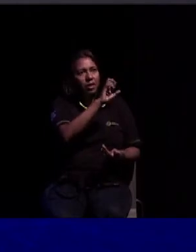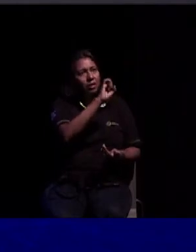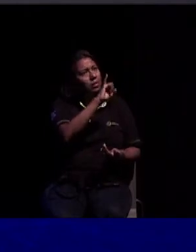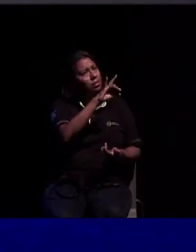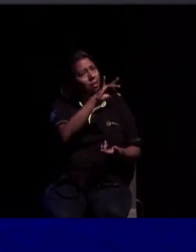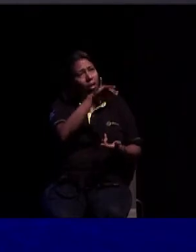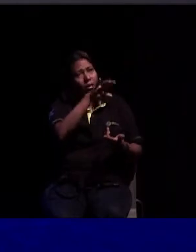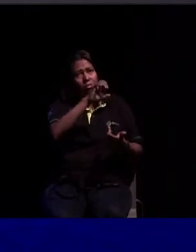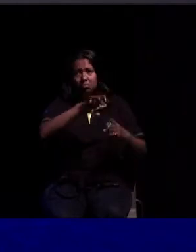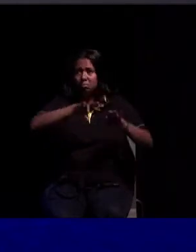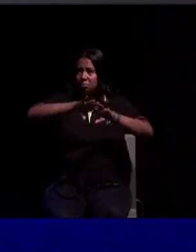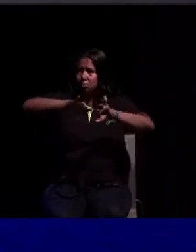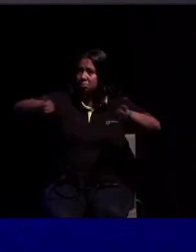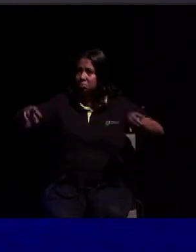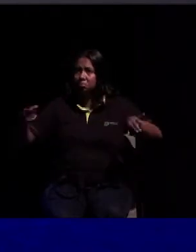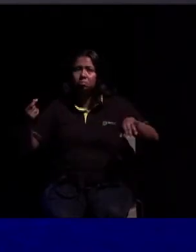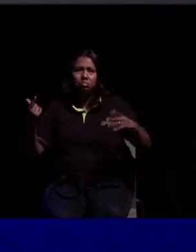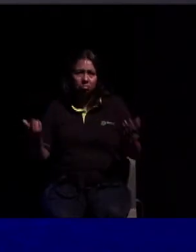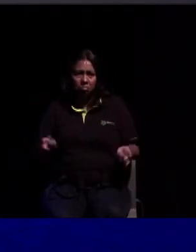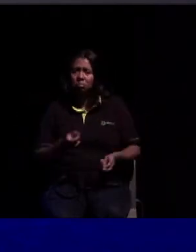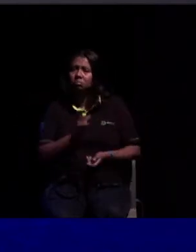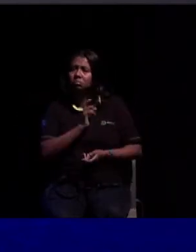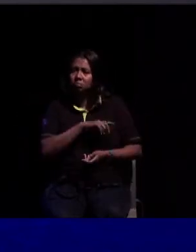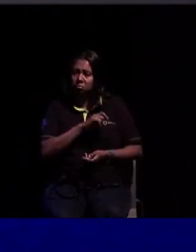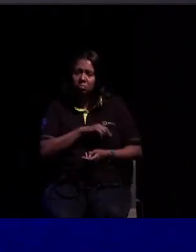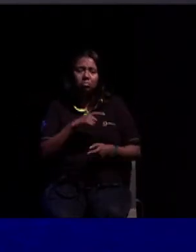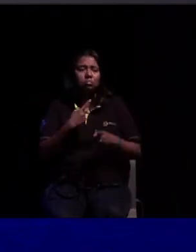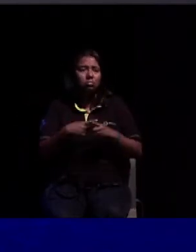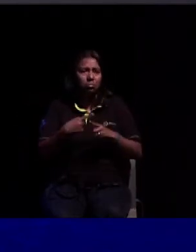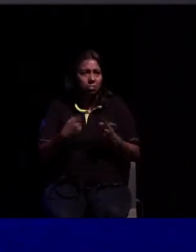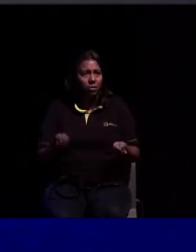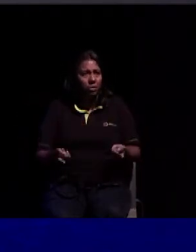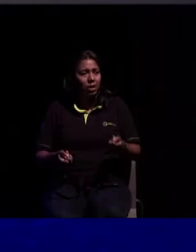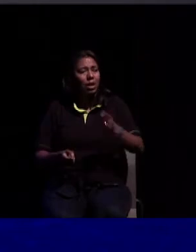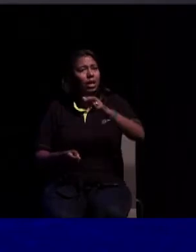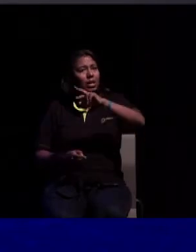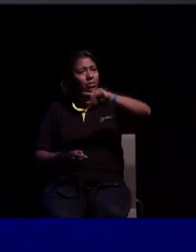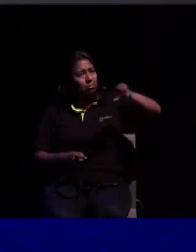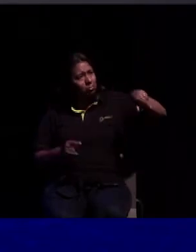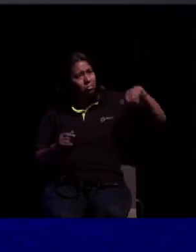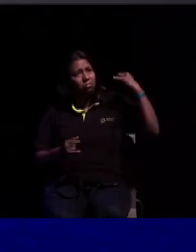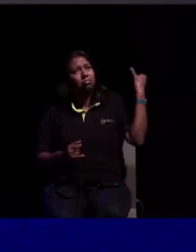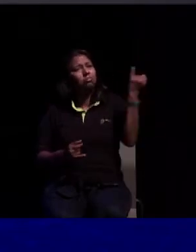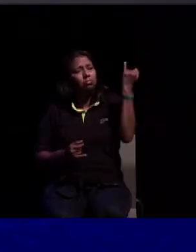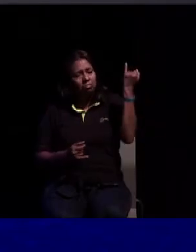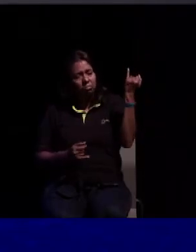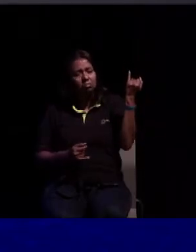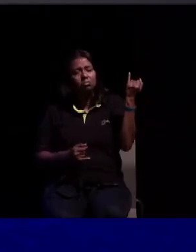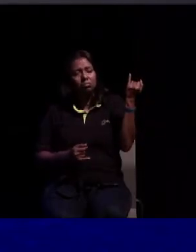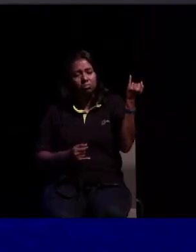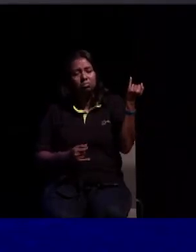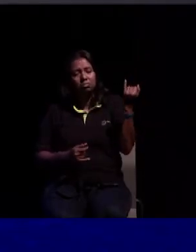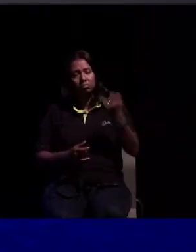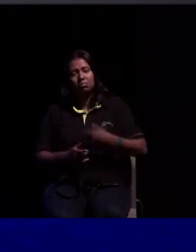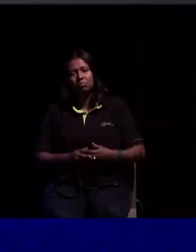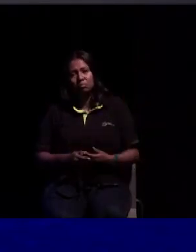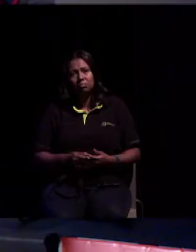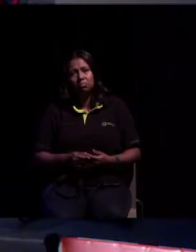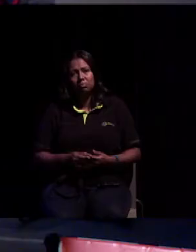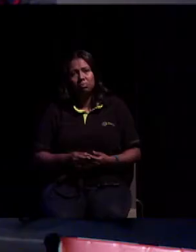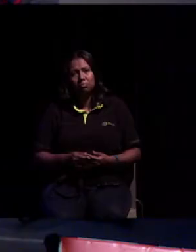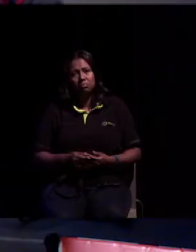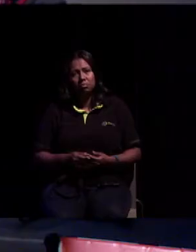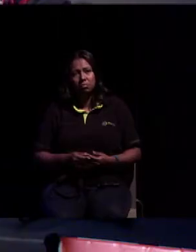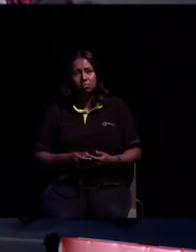maldade extrema, por quê? Porque é claro que as questões de diversidade são extremamente importantes, né? Quer dizer, as